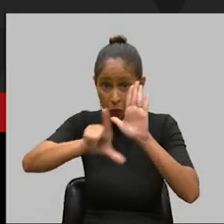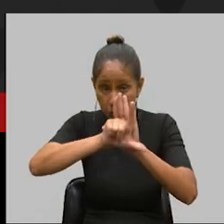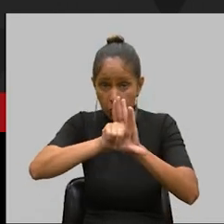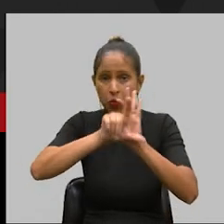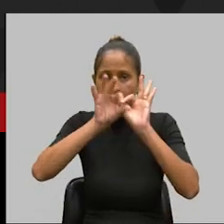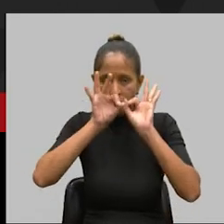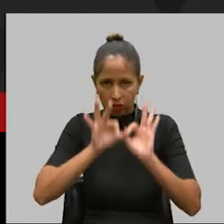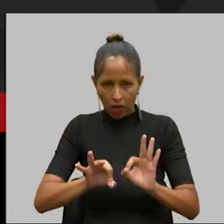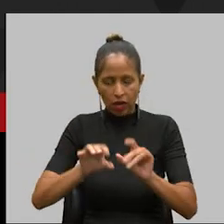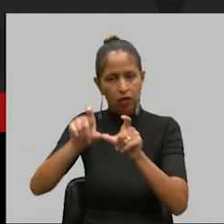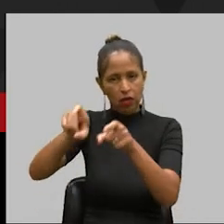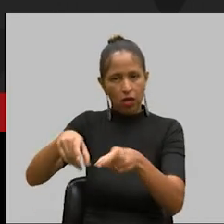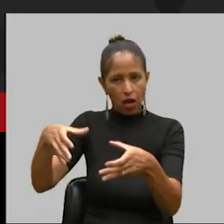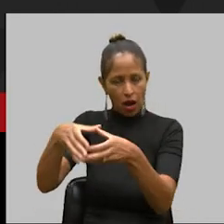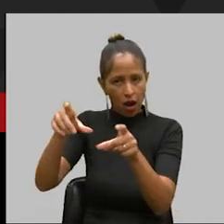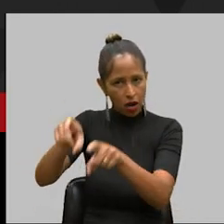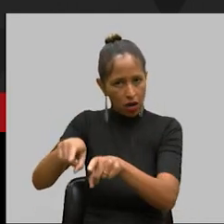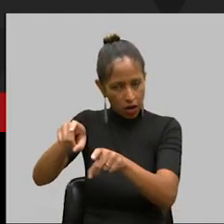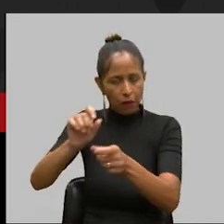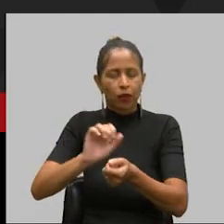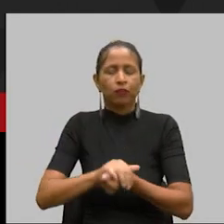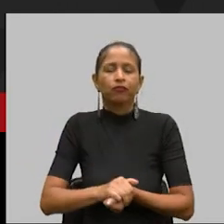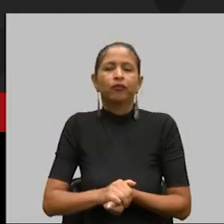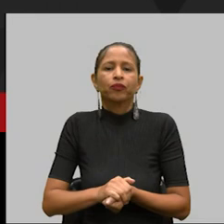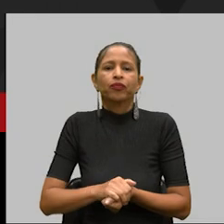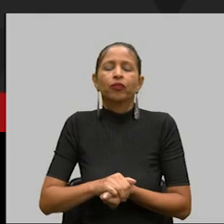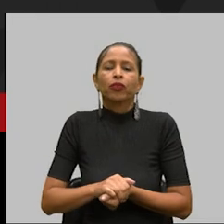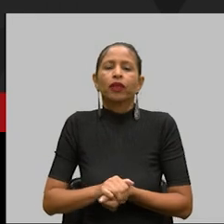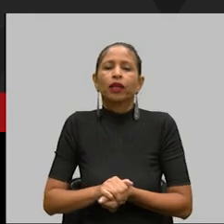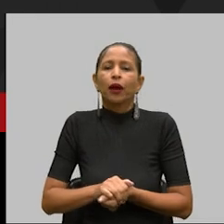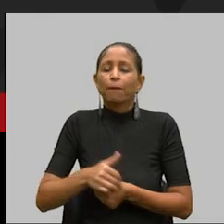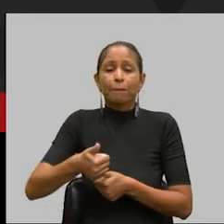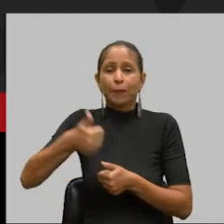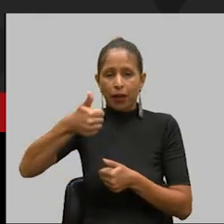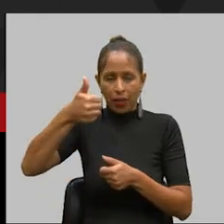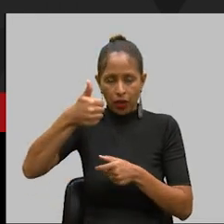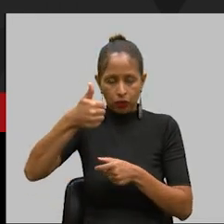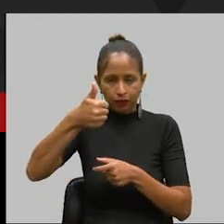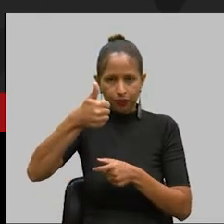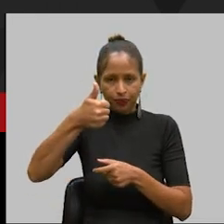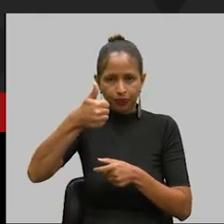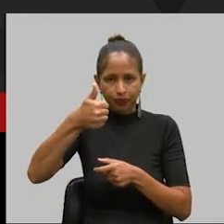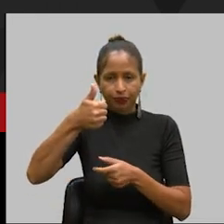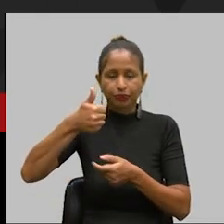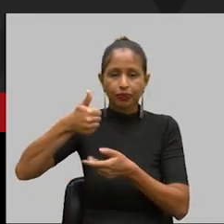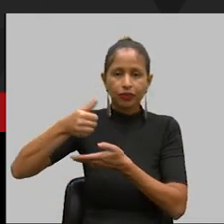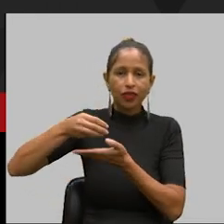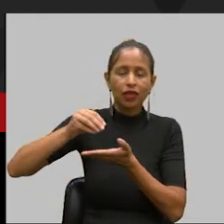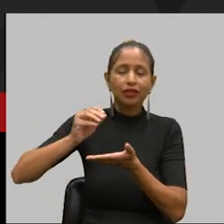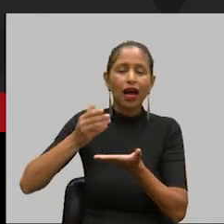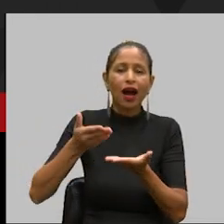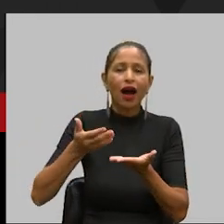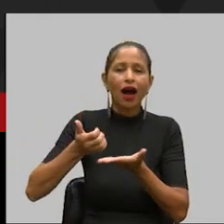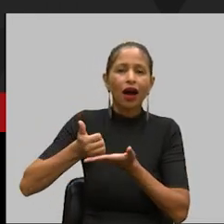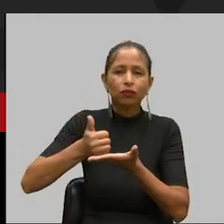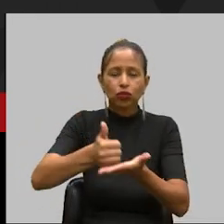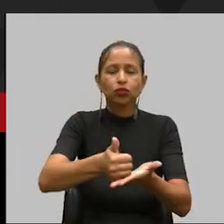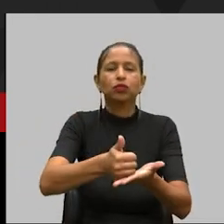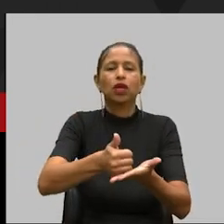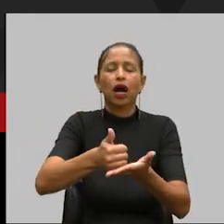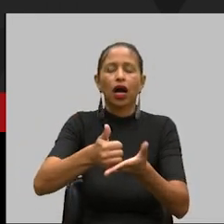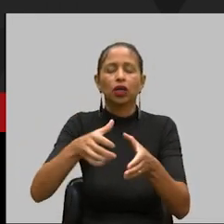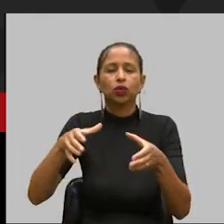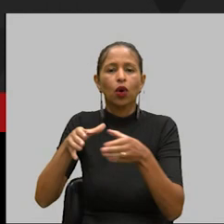Educação do campo que está primeiramente amparado e fundamentado e e